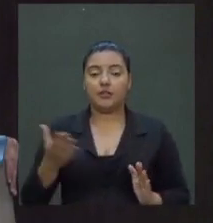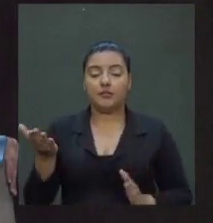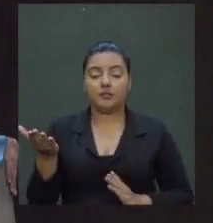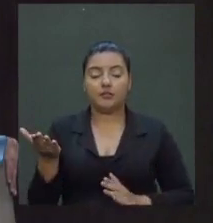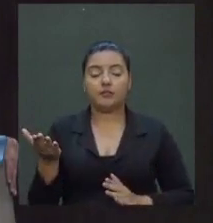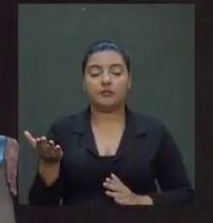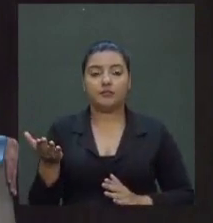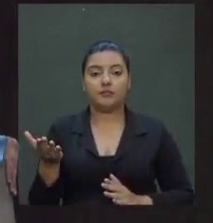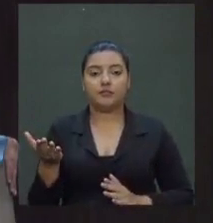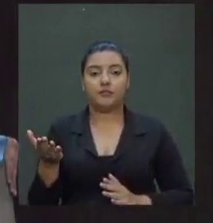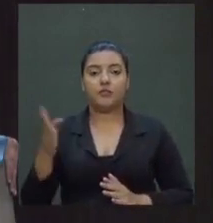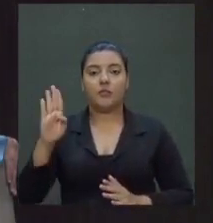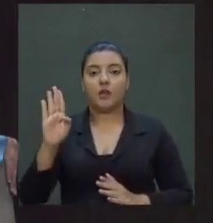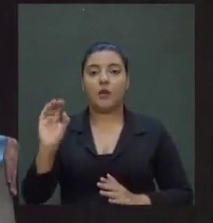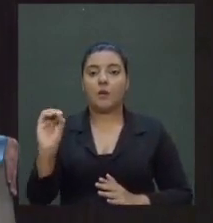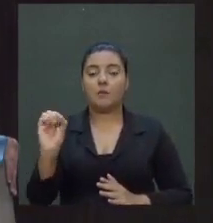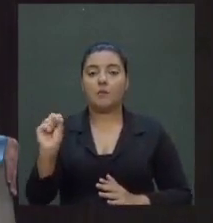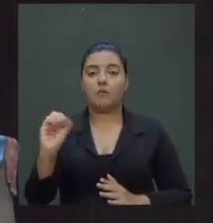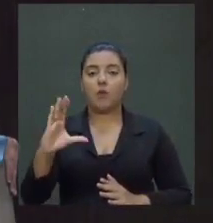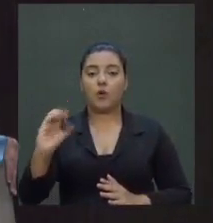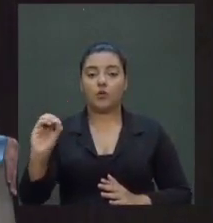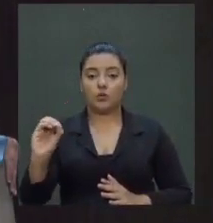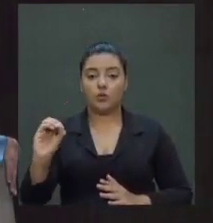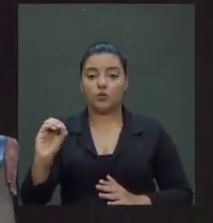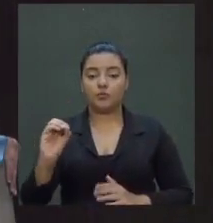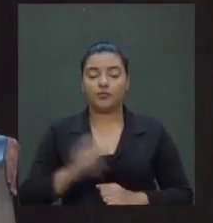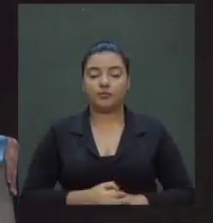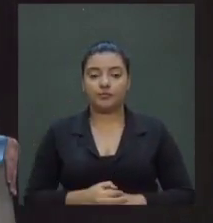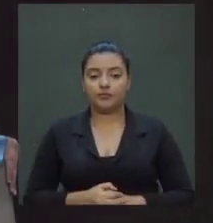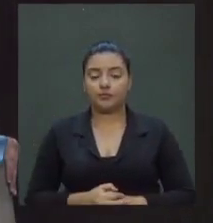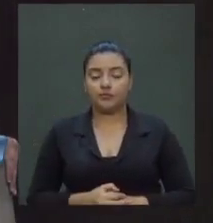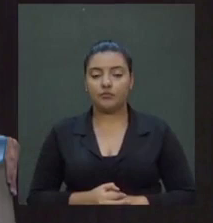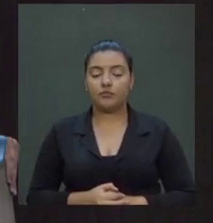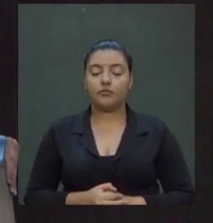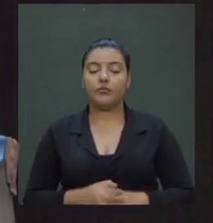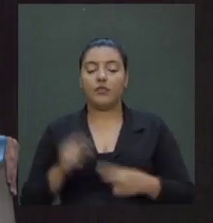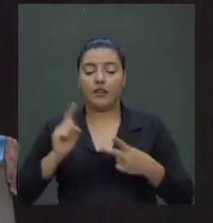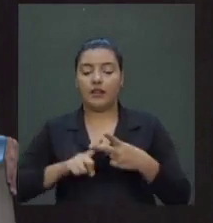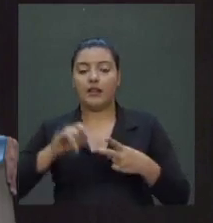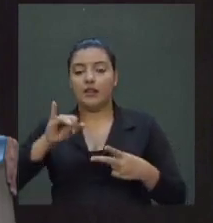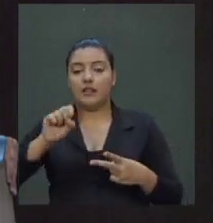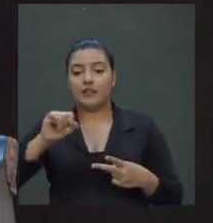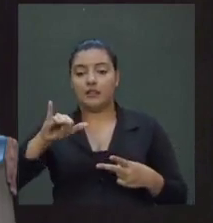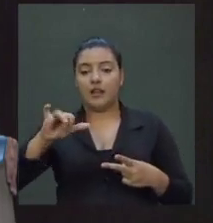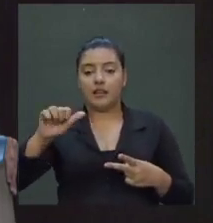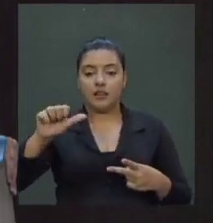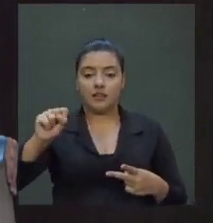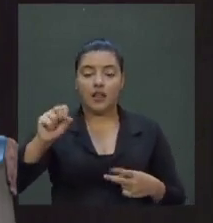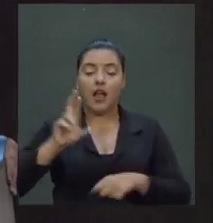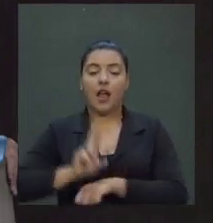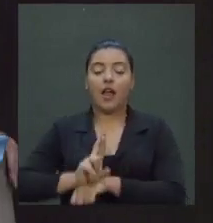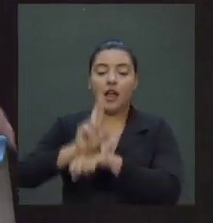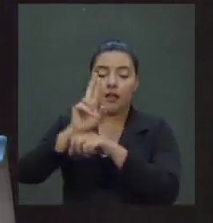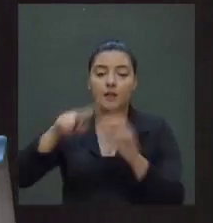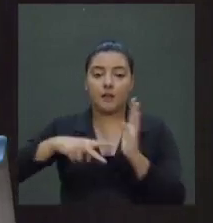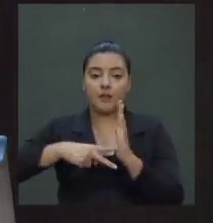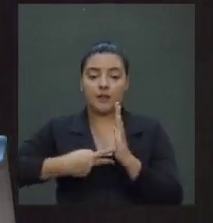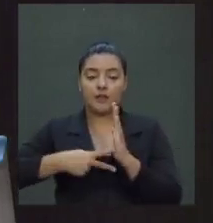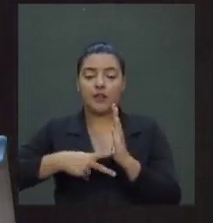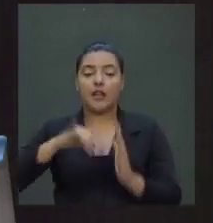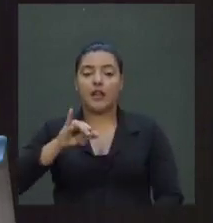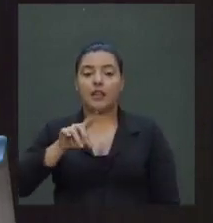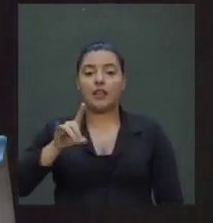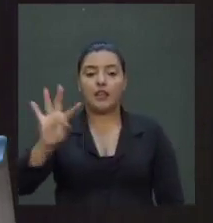do senhor Bosco Sampaio e do senhor Isaías, que estão aqui como representantes